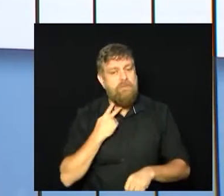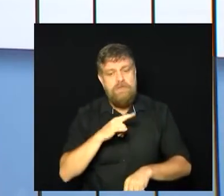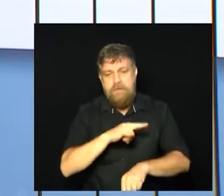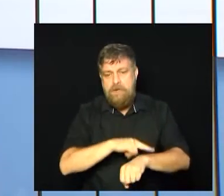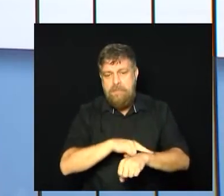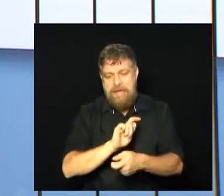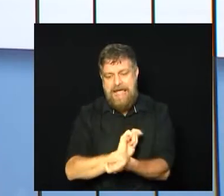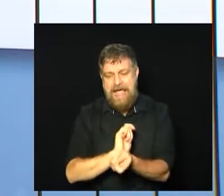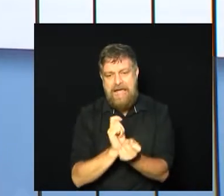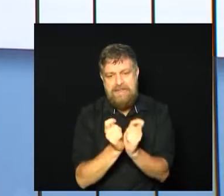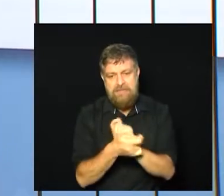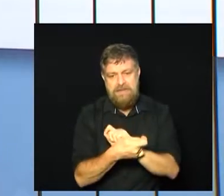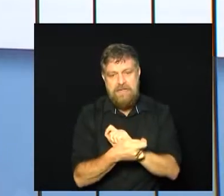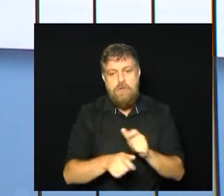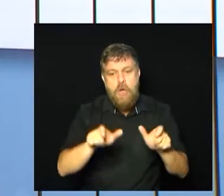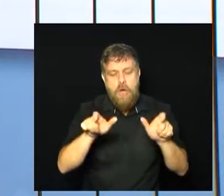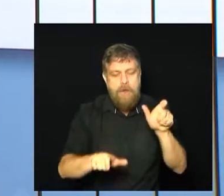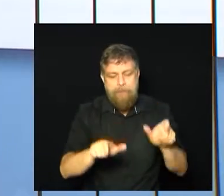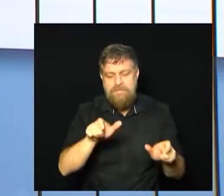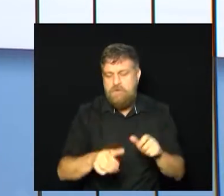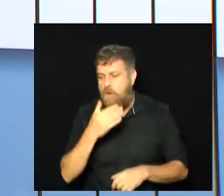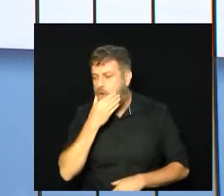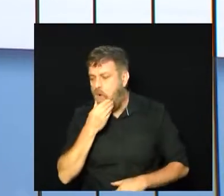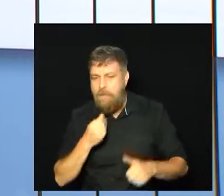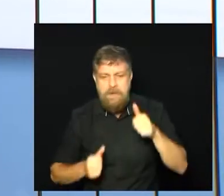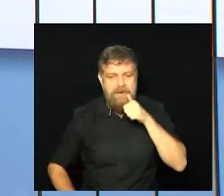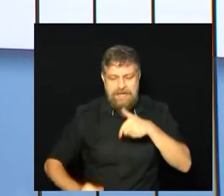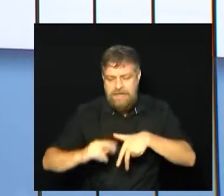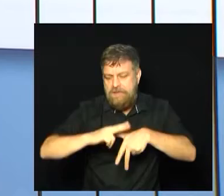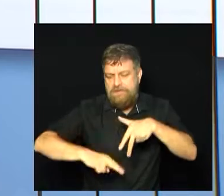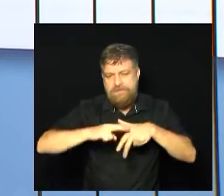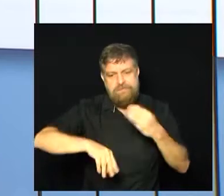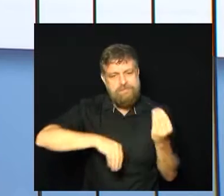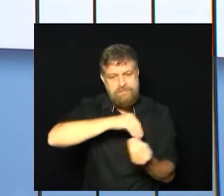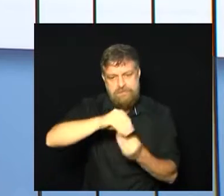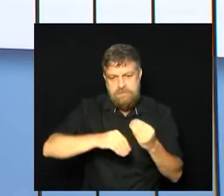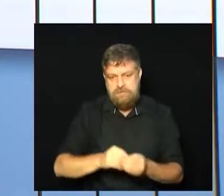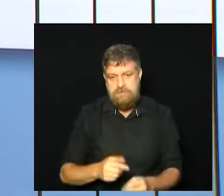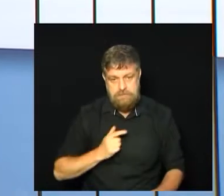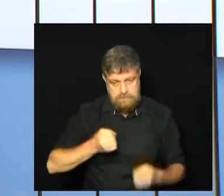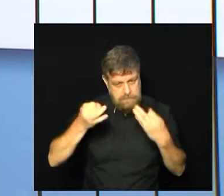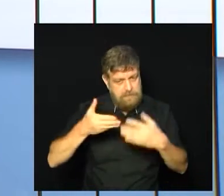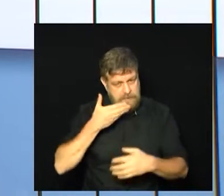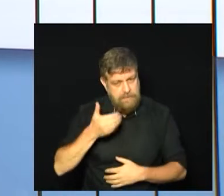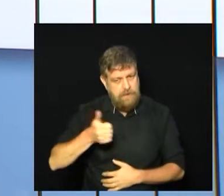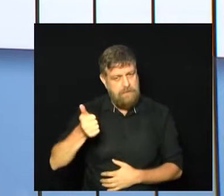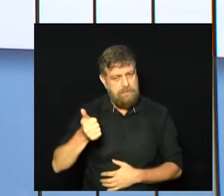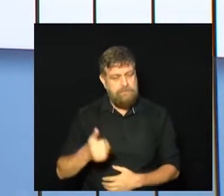de banheiros e vestiários para o uso comum de todos os gêneros. A reportagem nos explica mais.